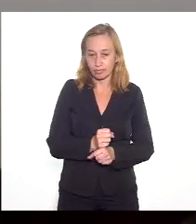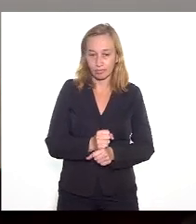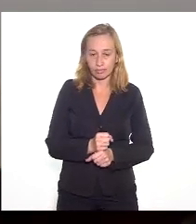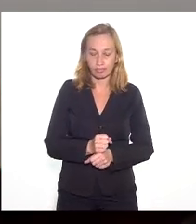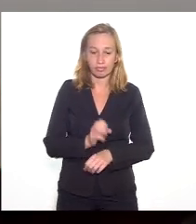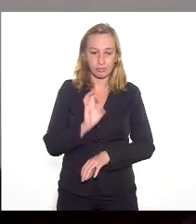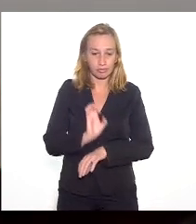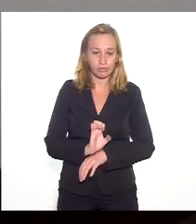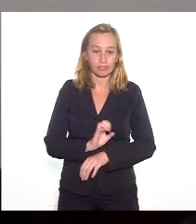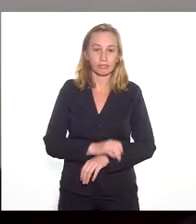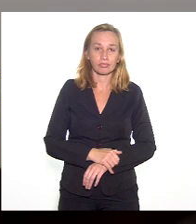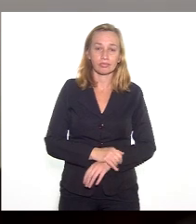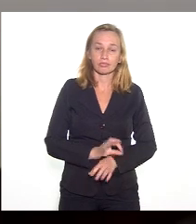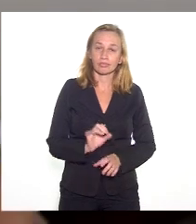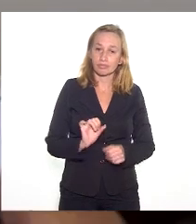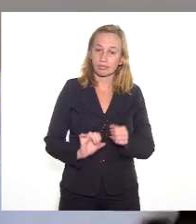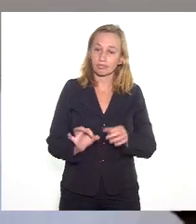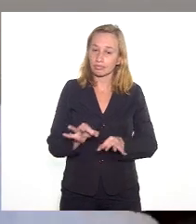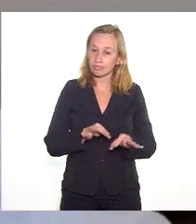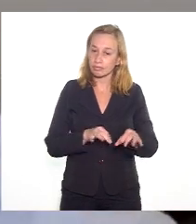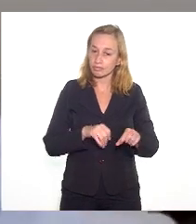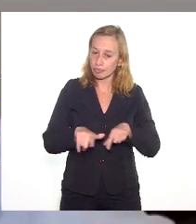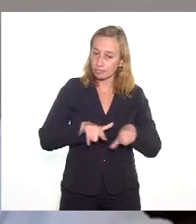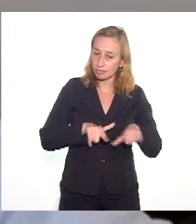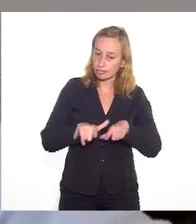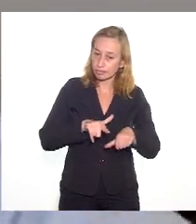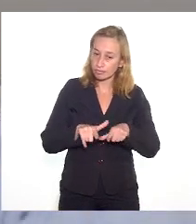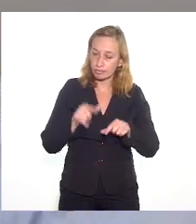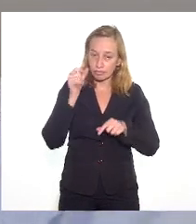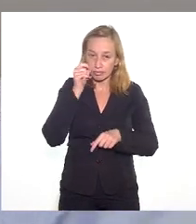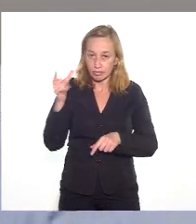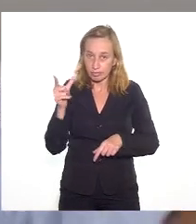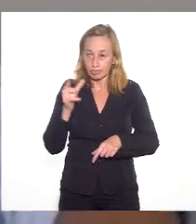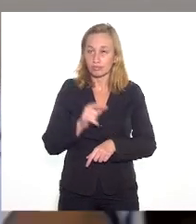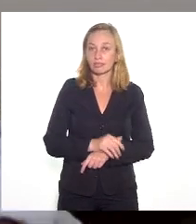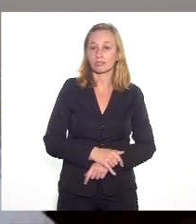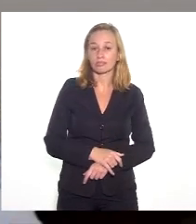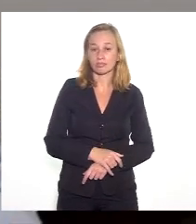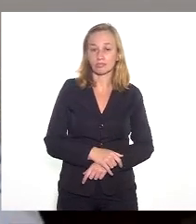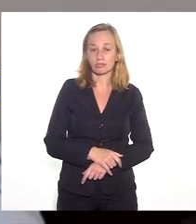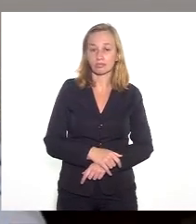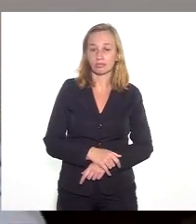algum tempo, um trabalho no sentido de alertar